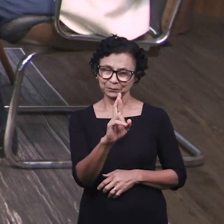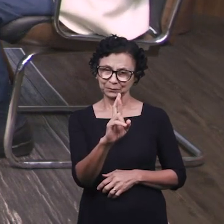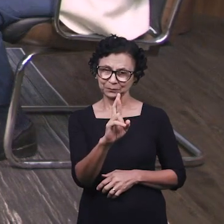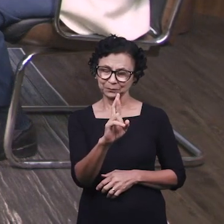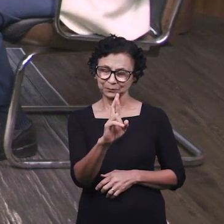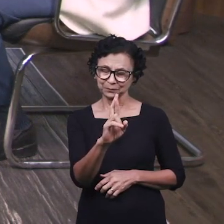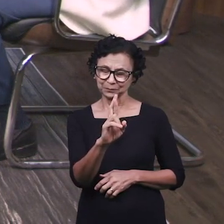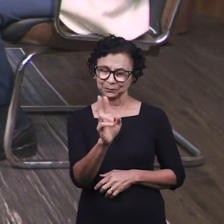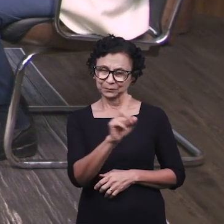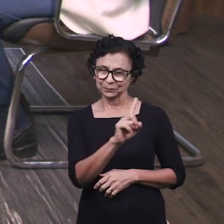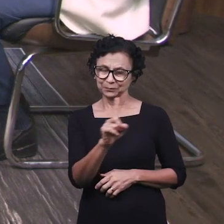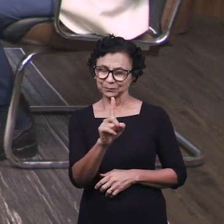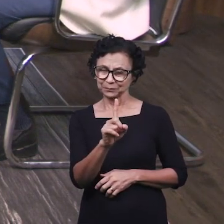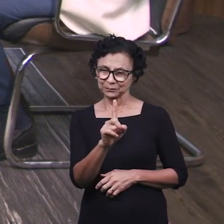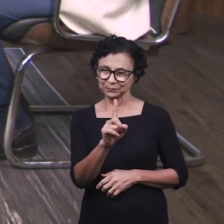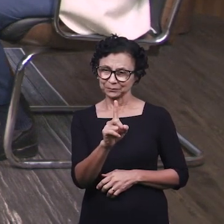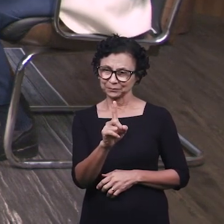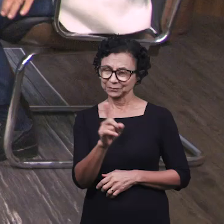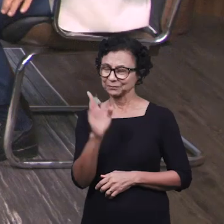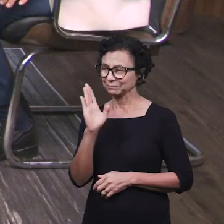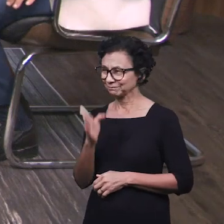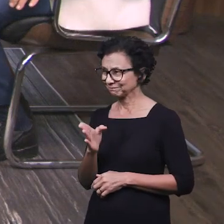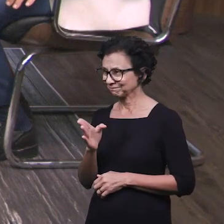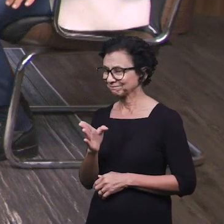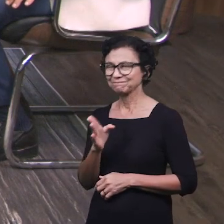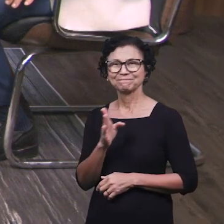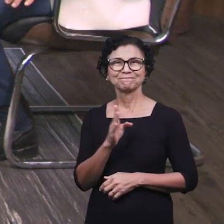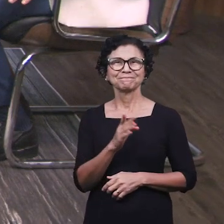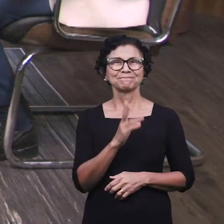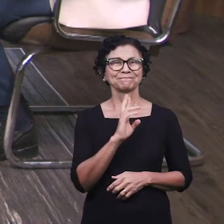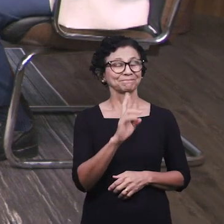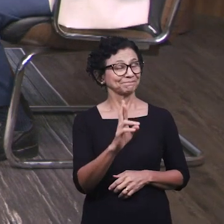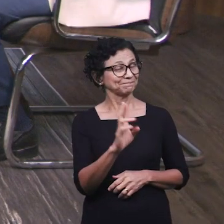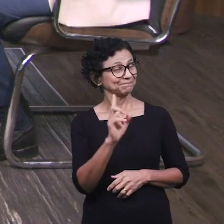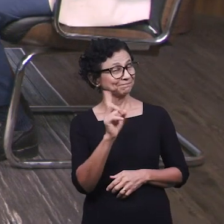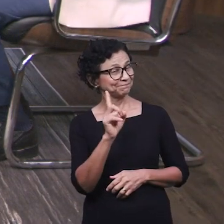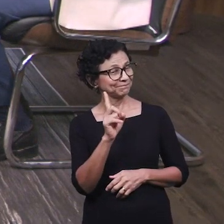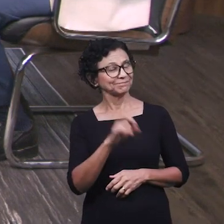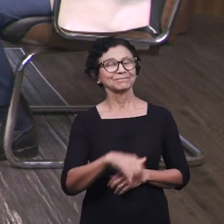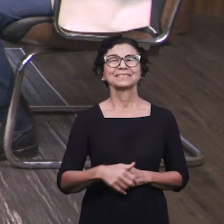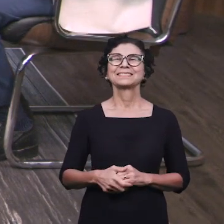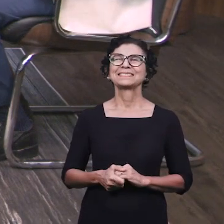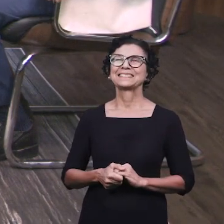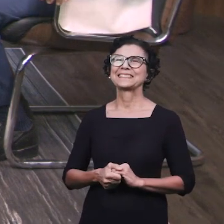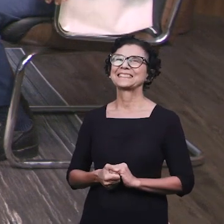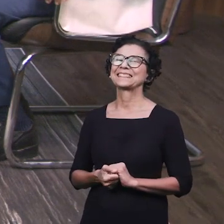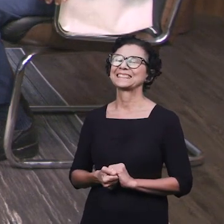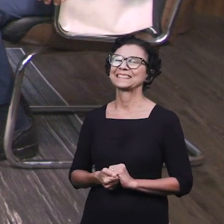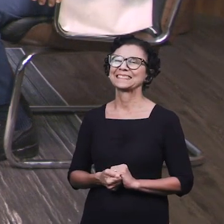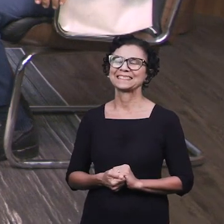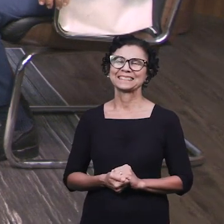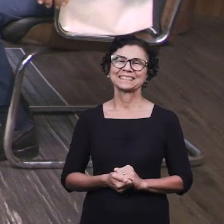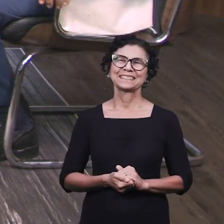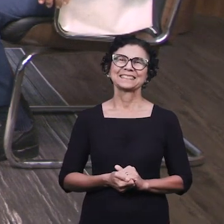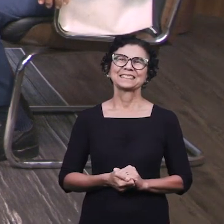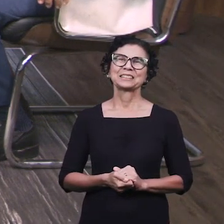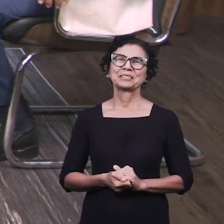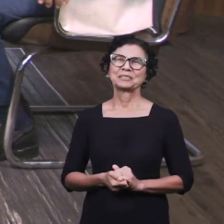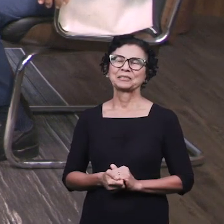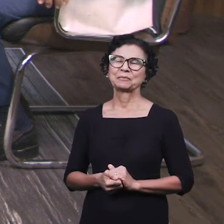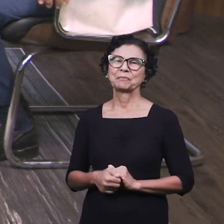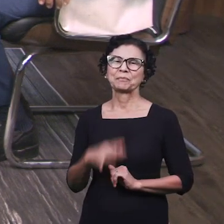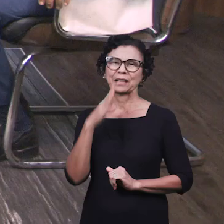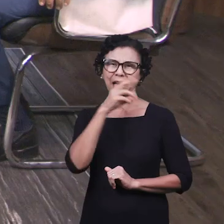Está sendo respondido no contexto. Não, ele que respondeu, porque ele viu que não saía a resposta aqui. Mas eu só vou